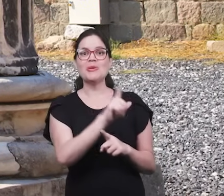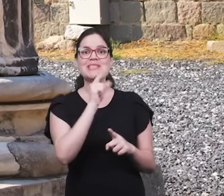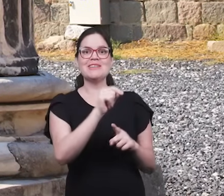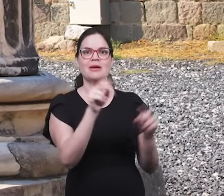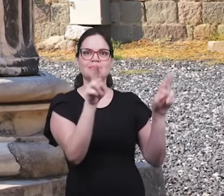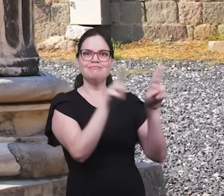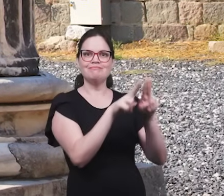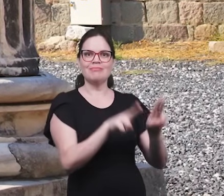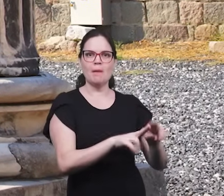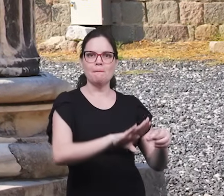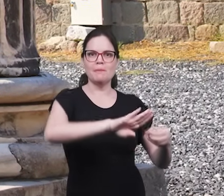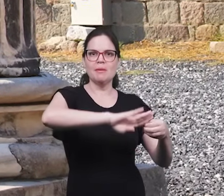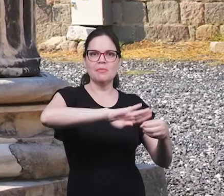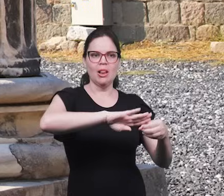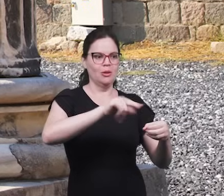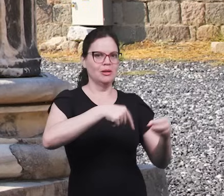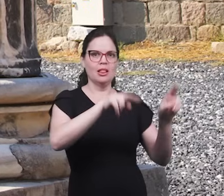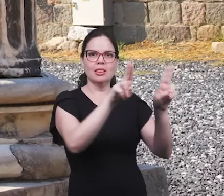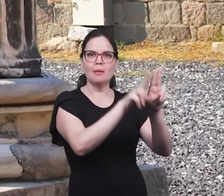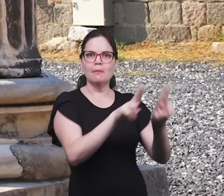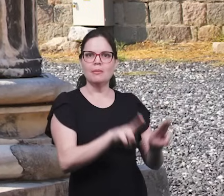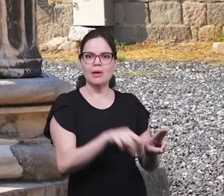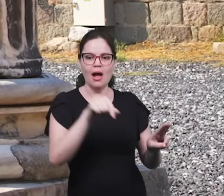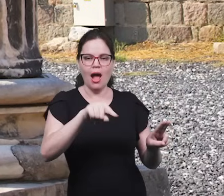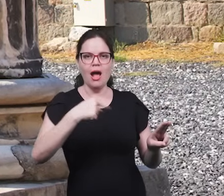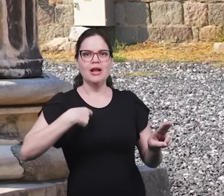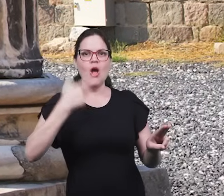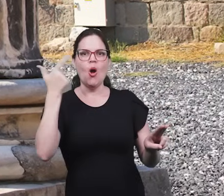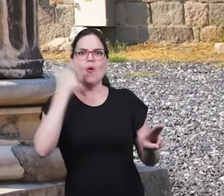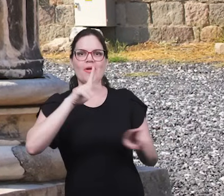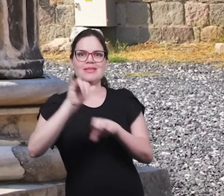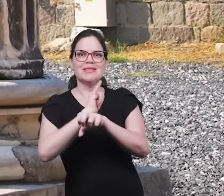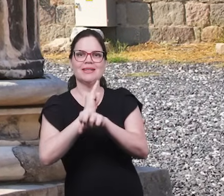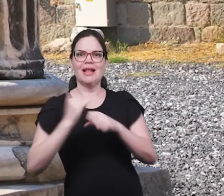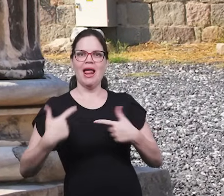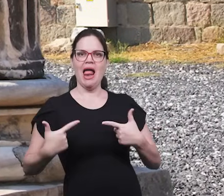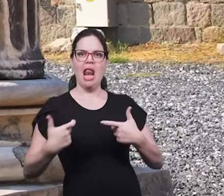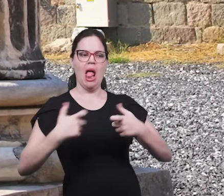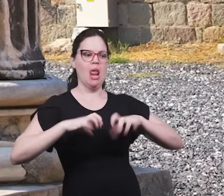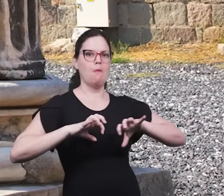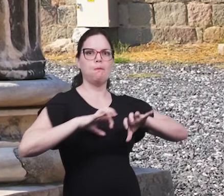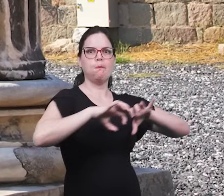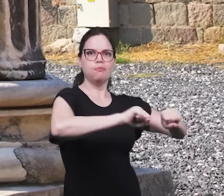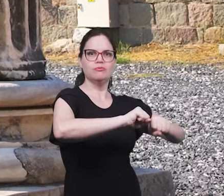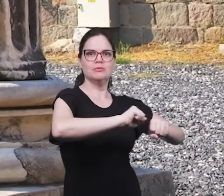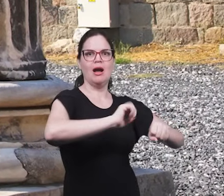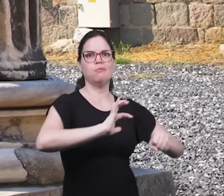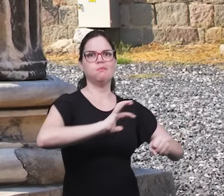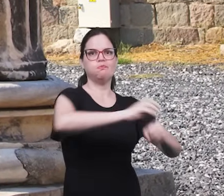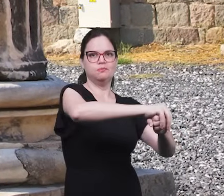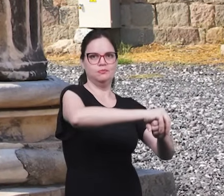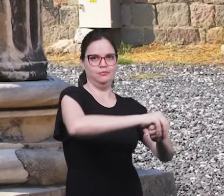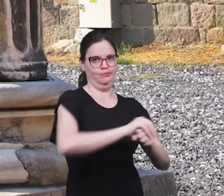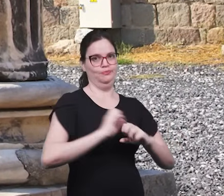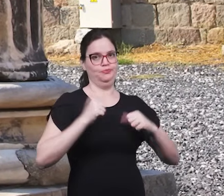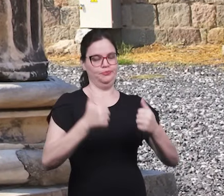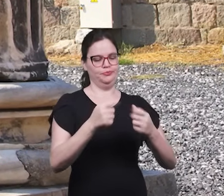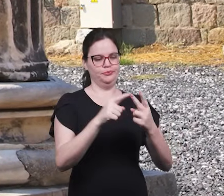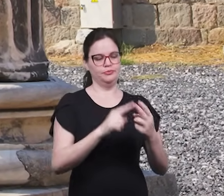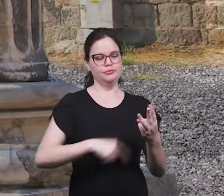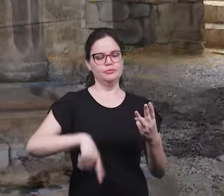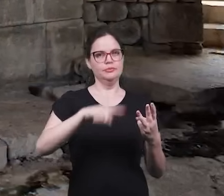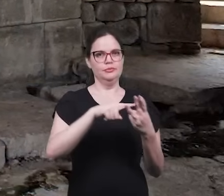Nabucodonosor, tinha que ser, né, um projeto. O mundo absorveu tudo isso. Depois veio